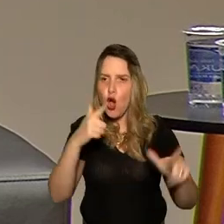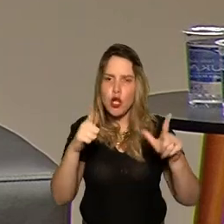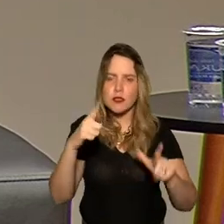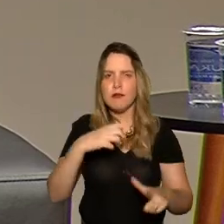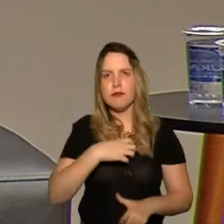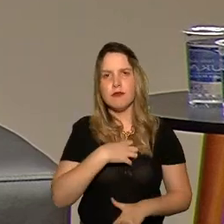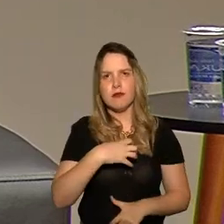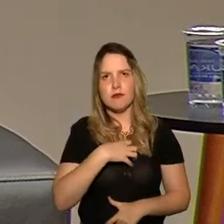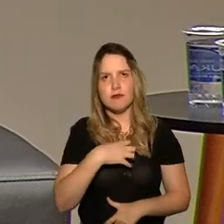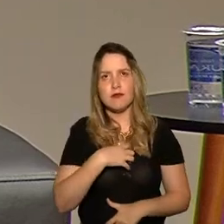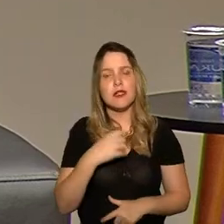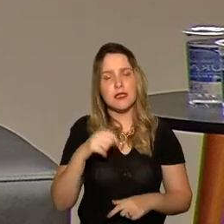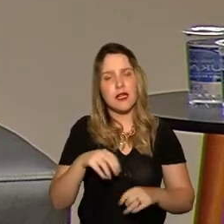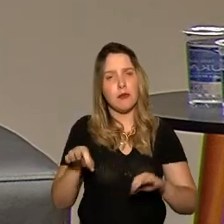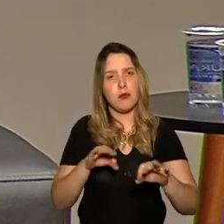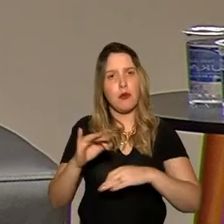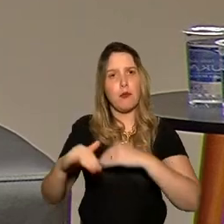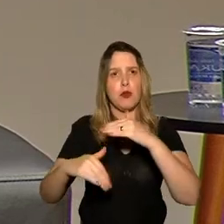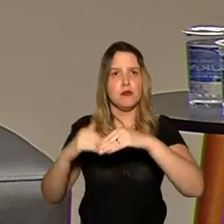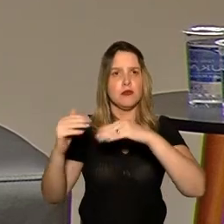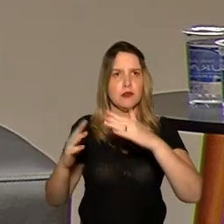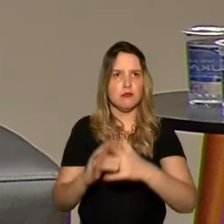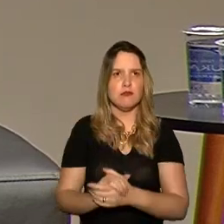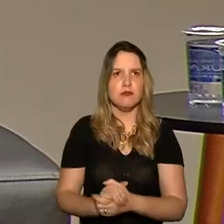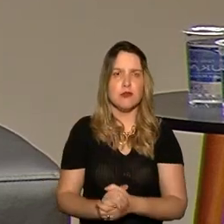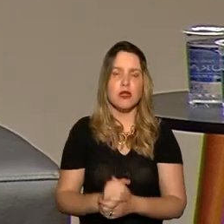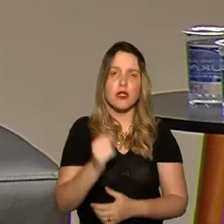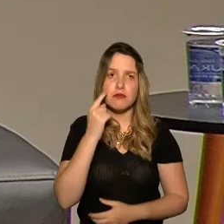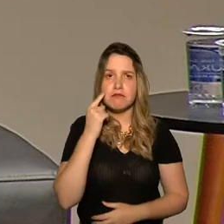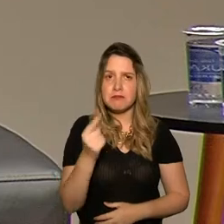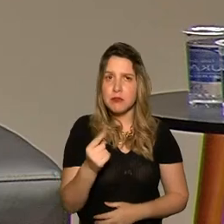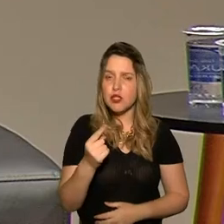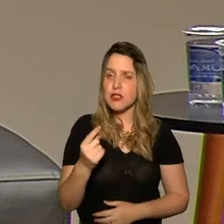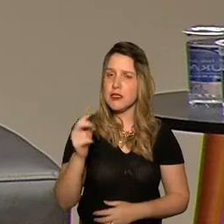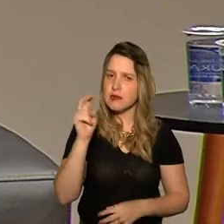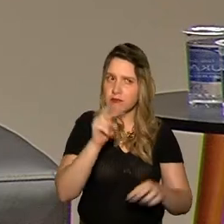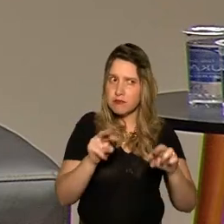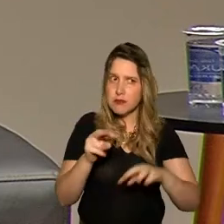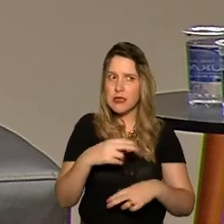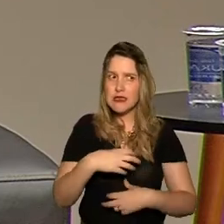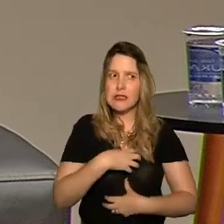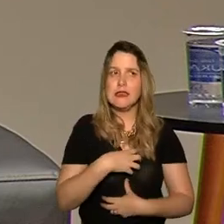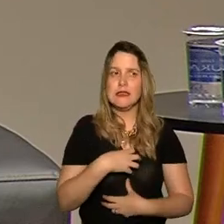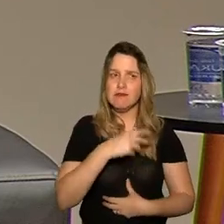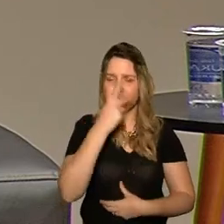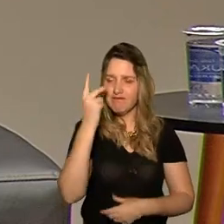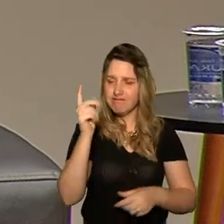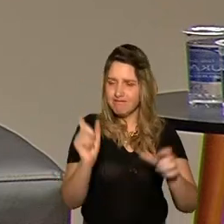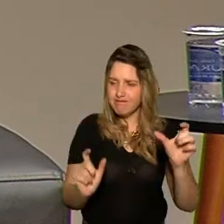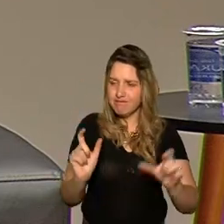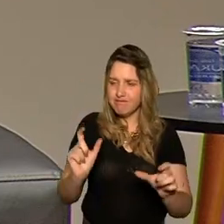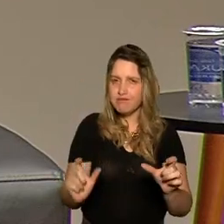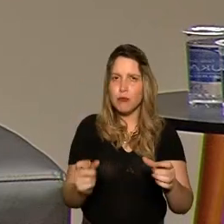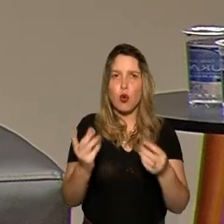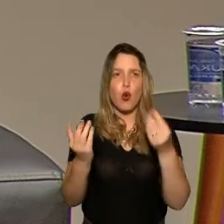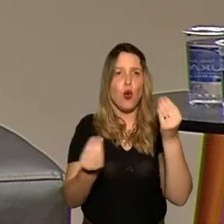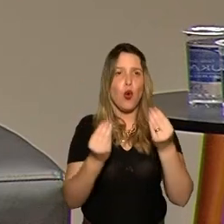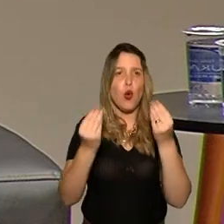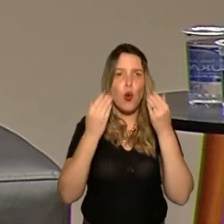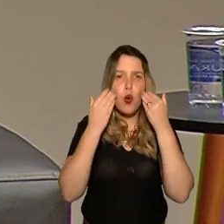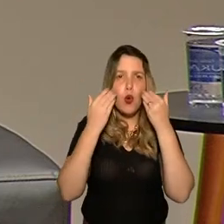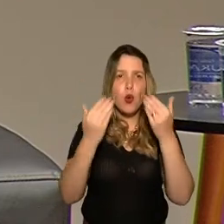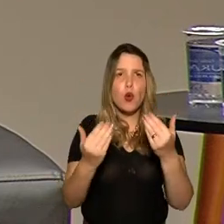conceber o próprio processo educativo tem a impressão de que as instituições culturais ficaram um pouco